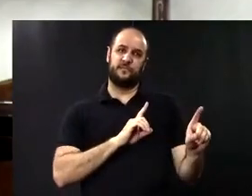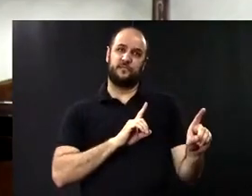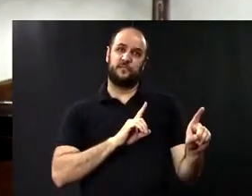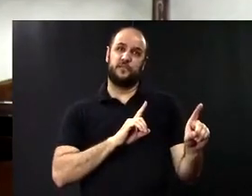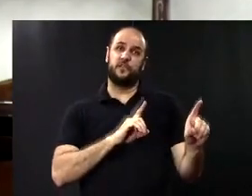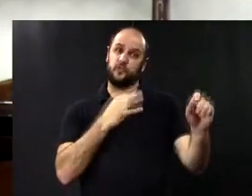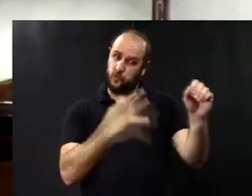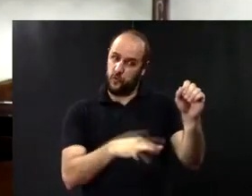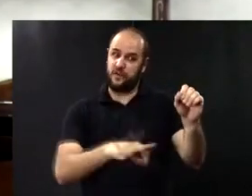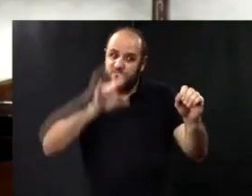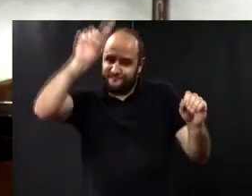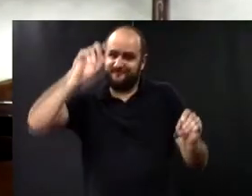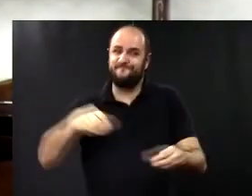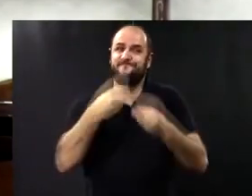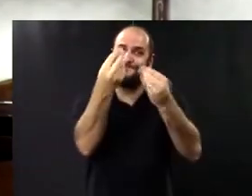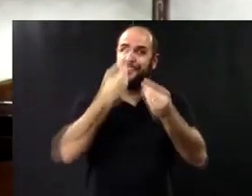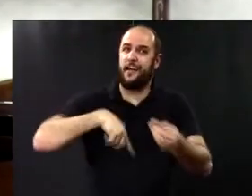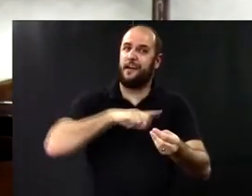Deus.